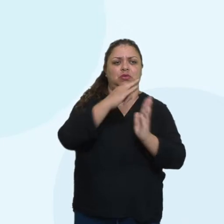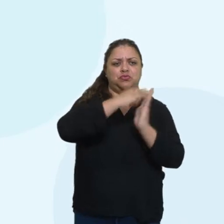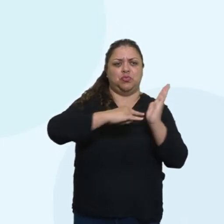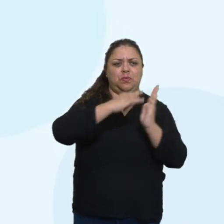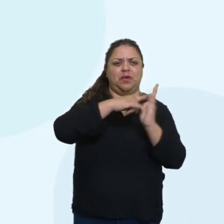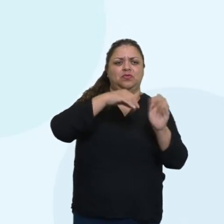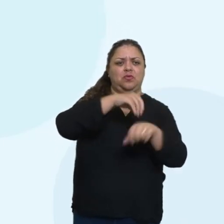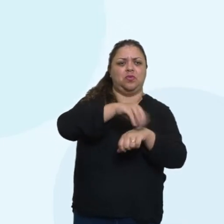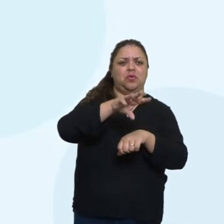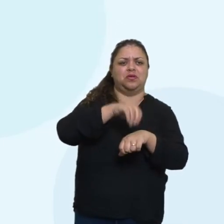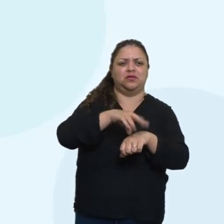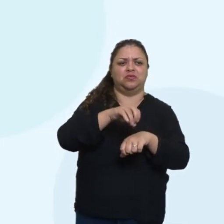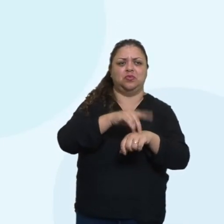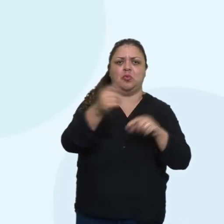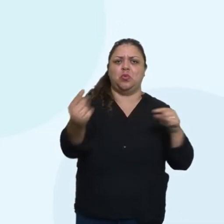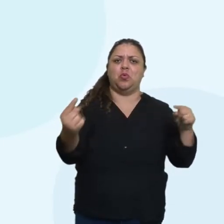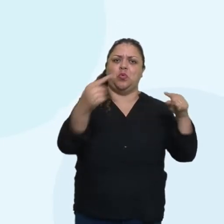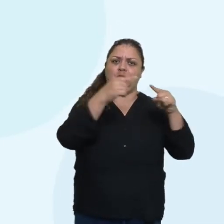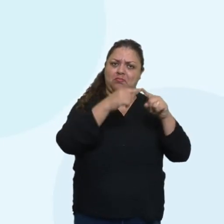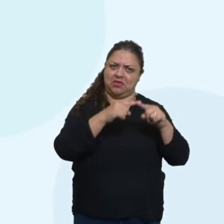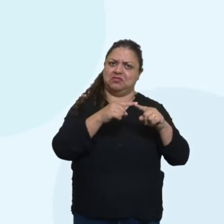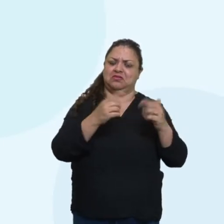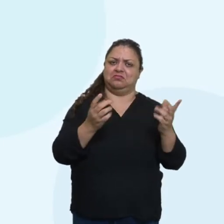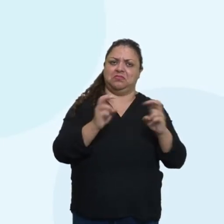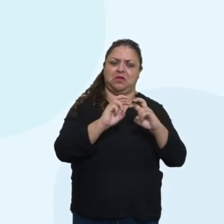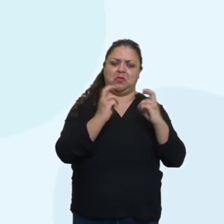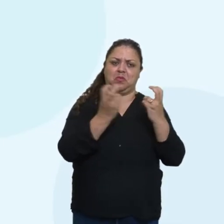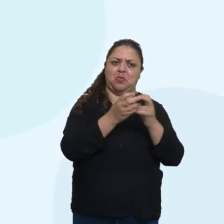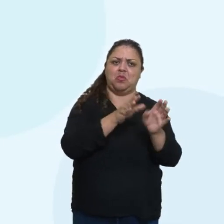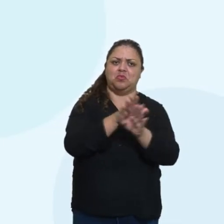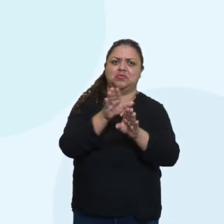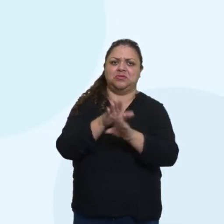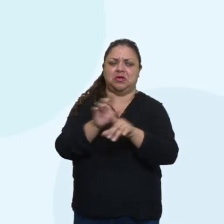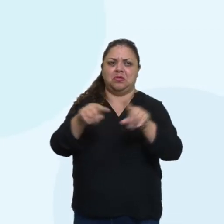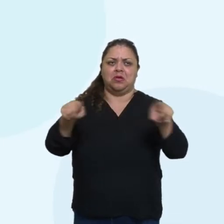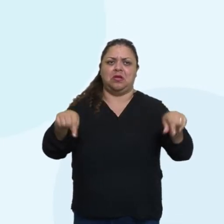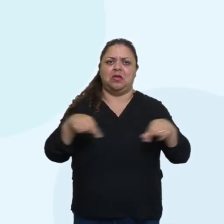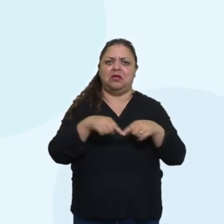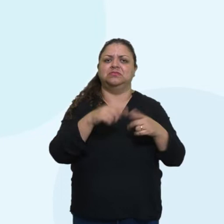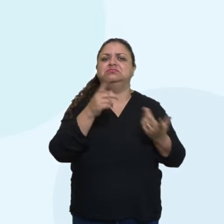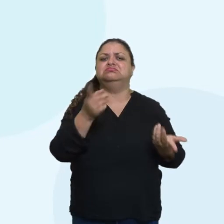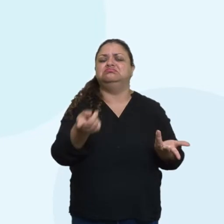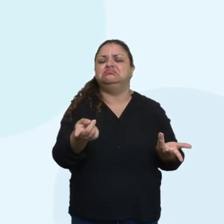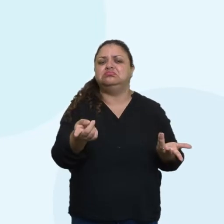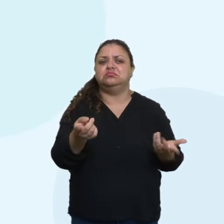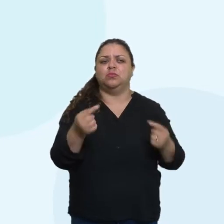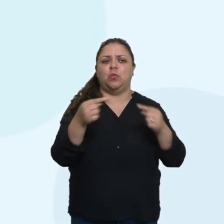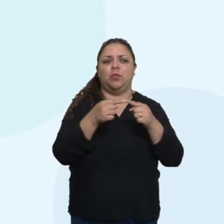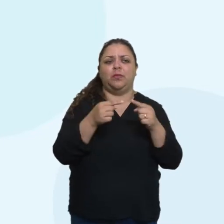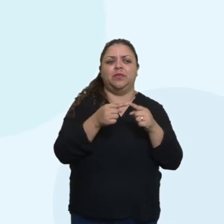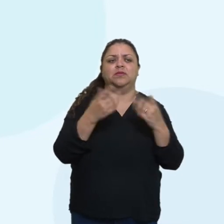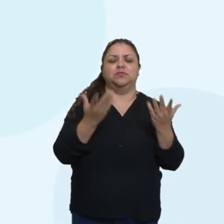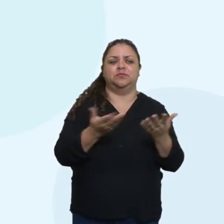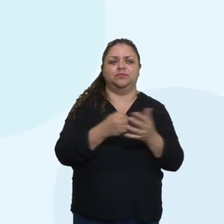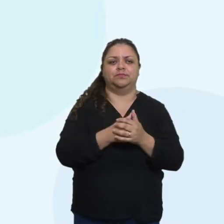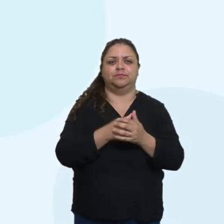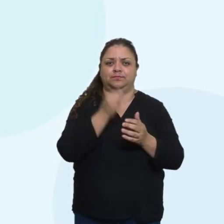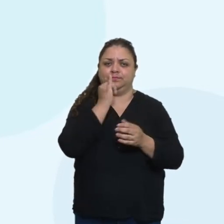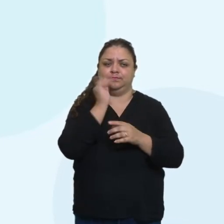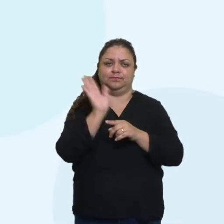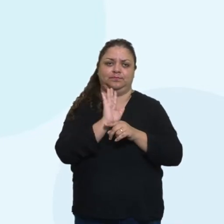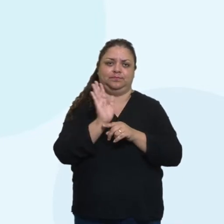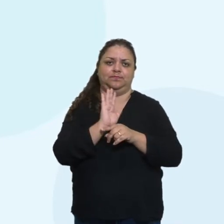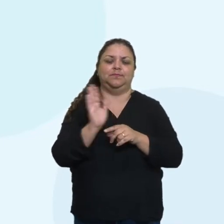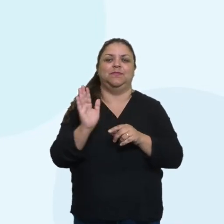orientador é possível aplicar no conselho de classe tão nós a trouxemos alguns exemplos o vídeo da escola Josué